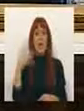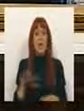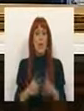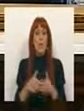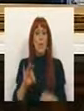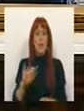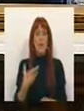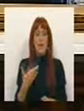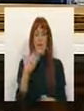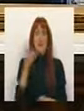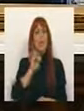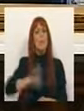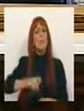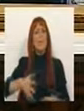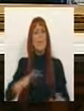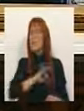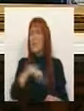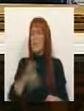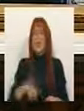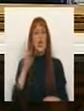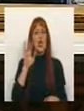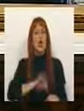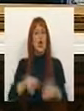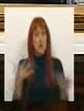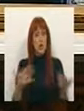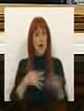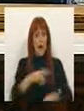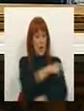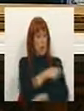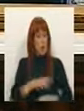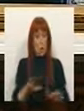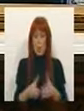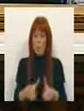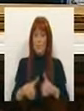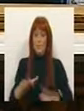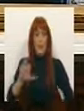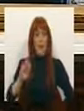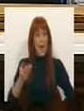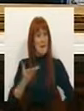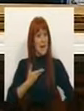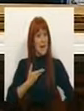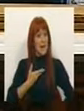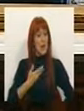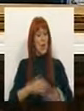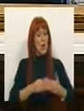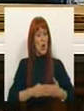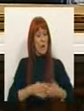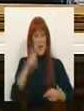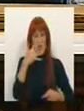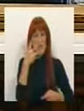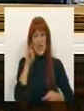SD, faz favor, Sr. Deputado. Sr. Presidente, senhoras e senhores deputados, quero, em nome do Grupo Parlamentar do PSD, cumprimentar